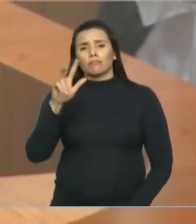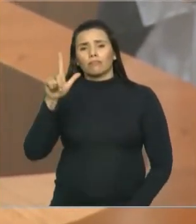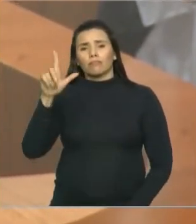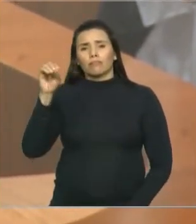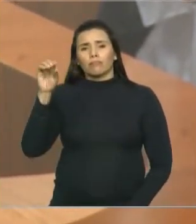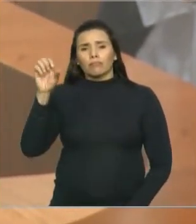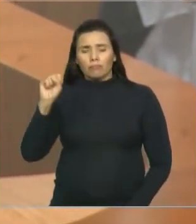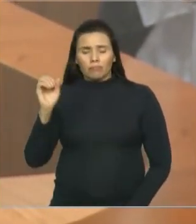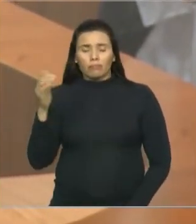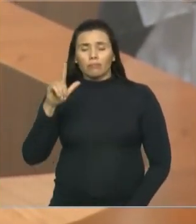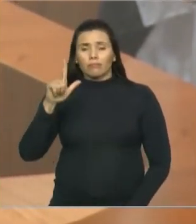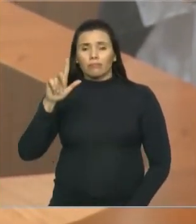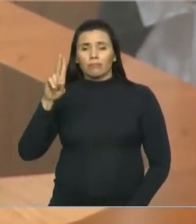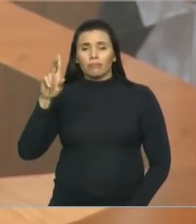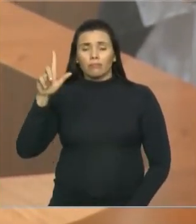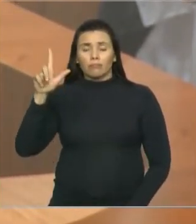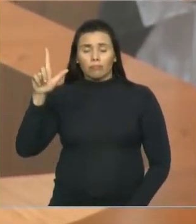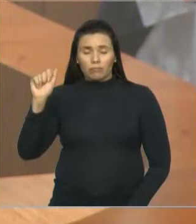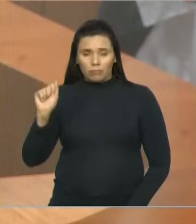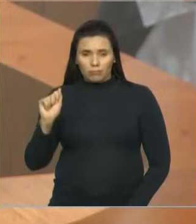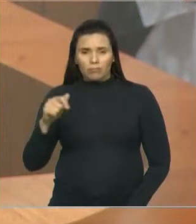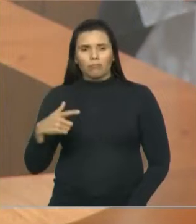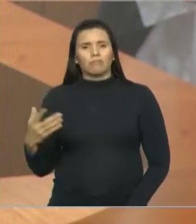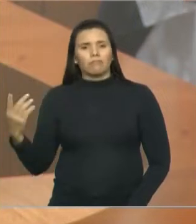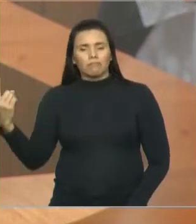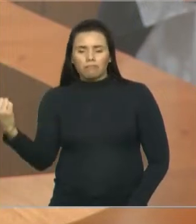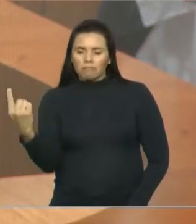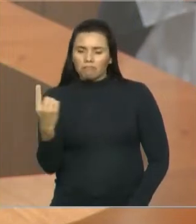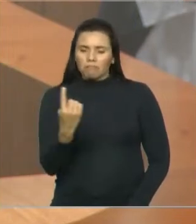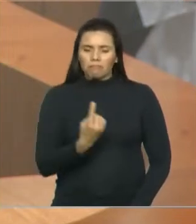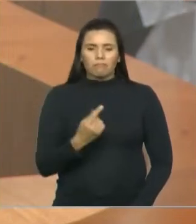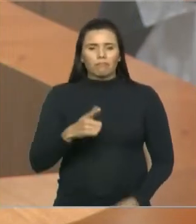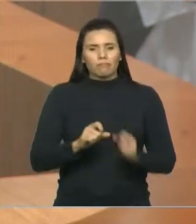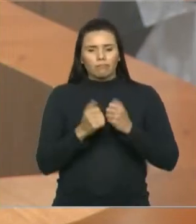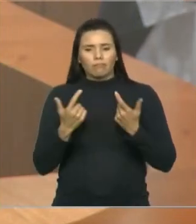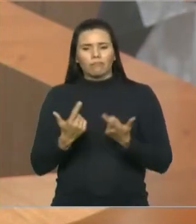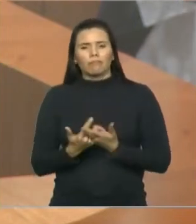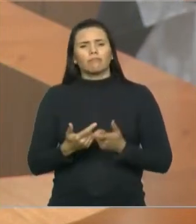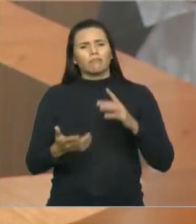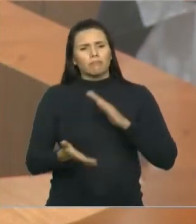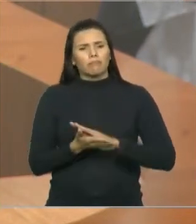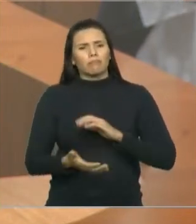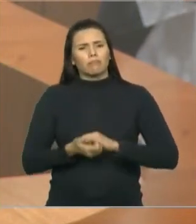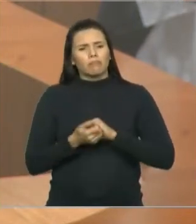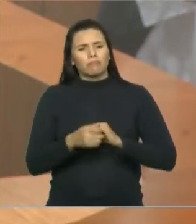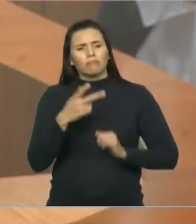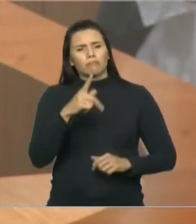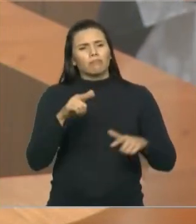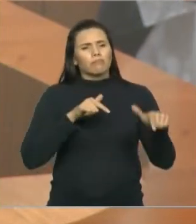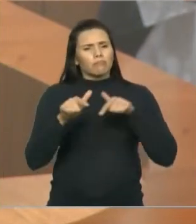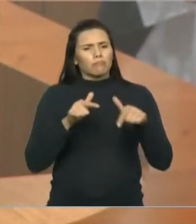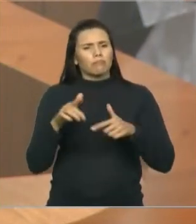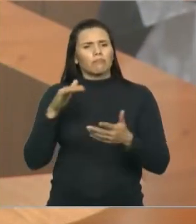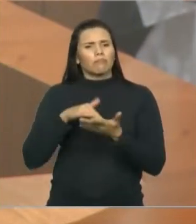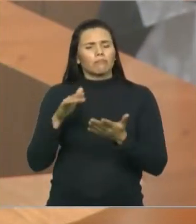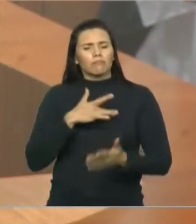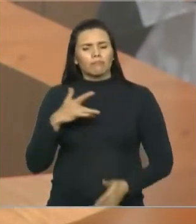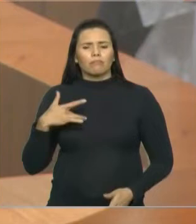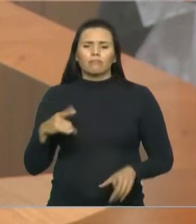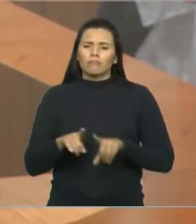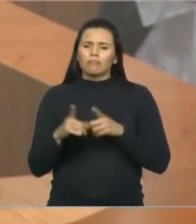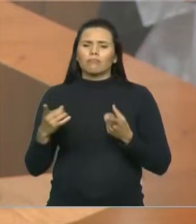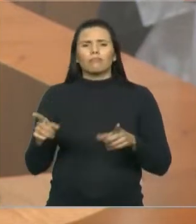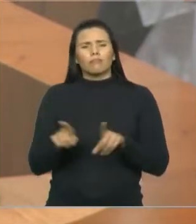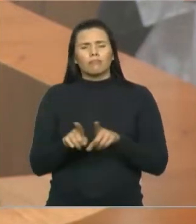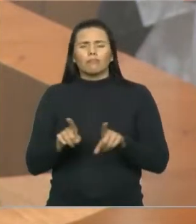secretário Carlos Lula pela forma como vem conduzindo a Secretaria de Saúde do Estado, mas também externar a